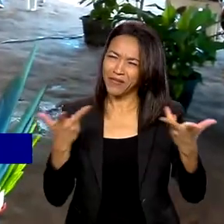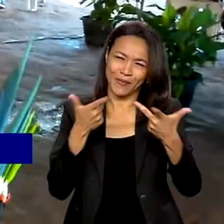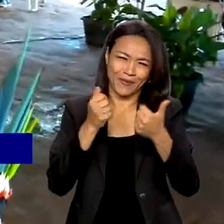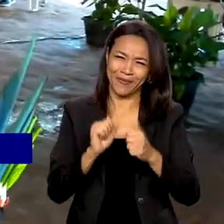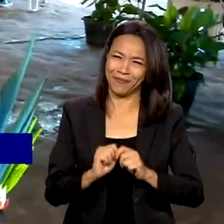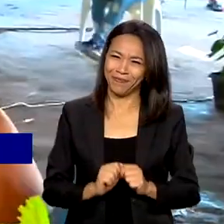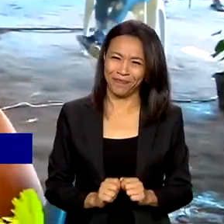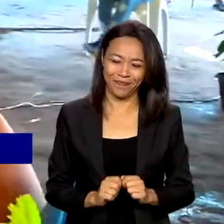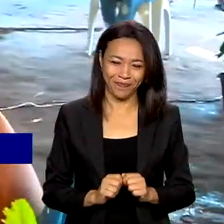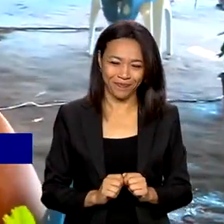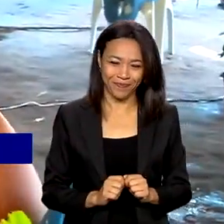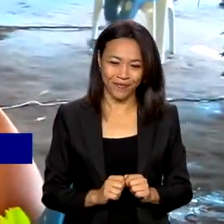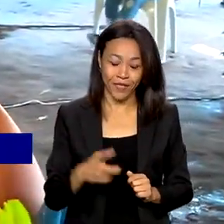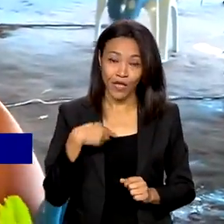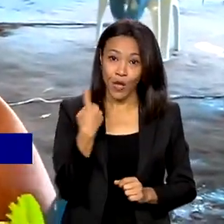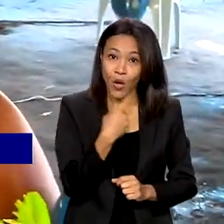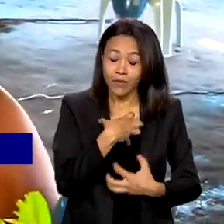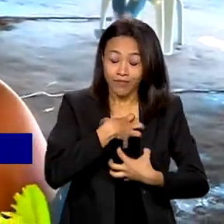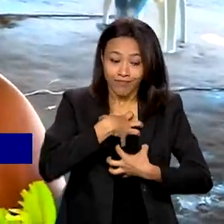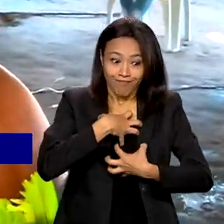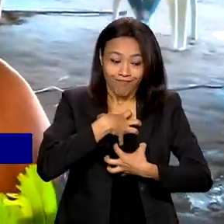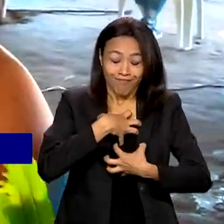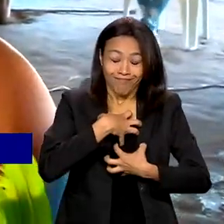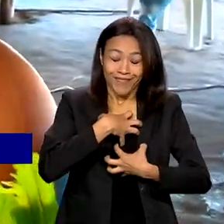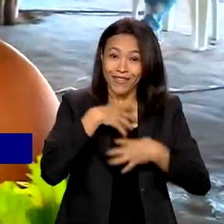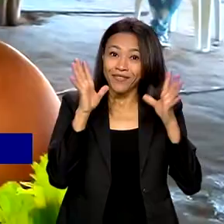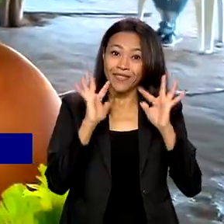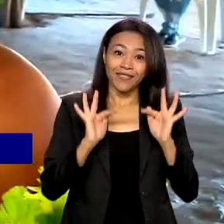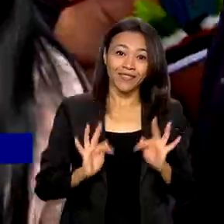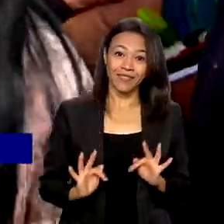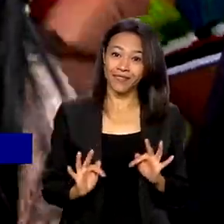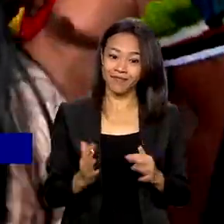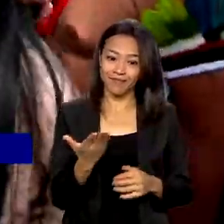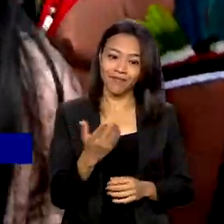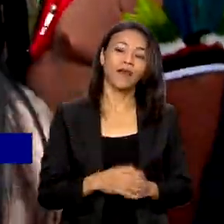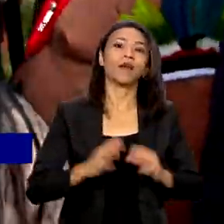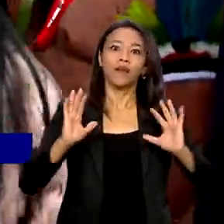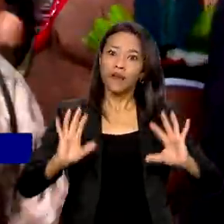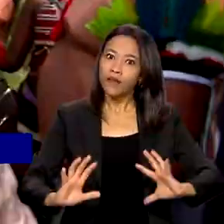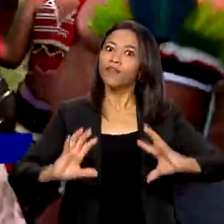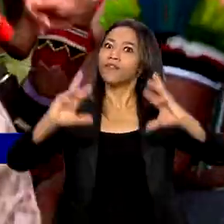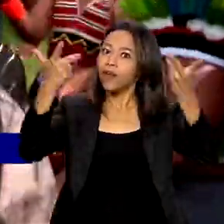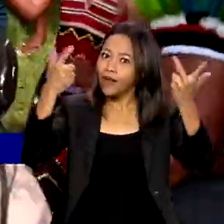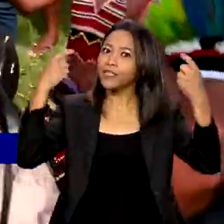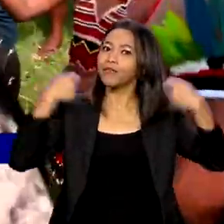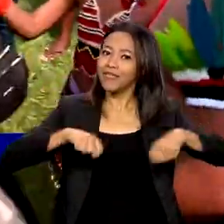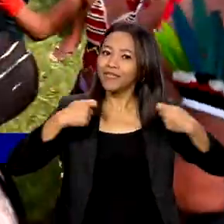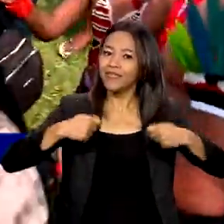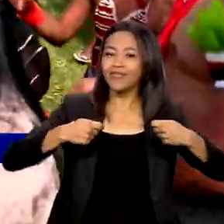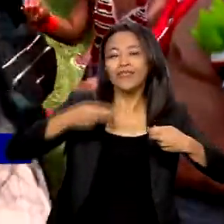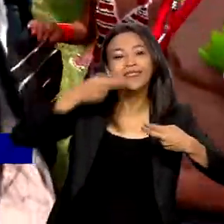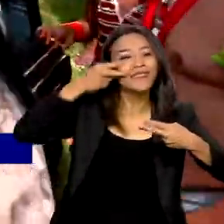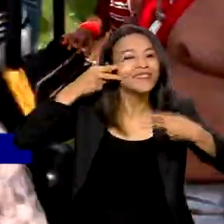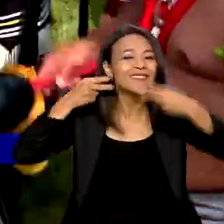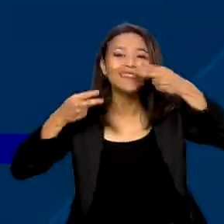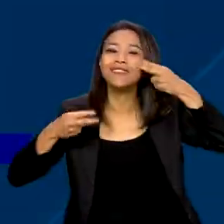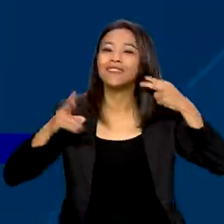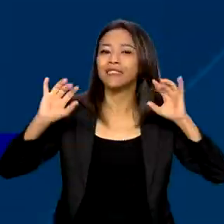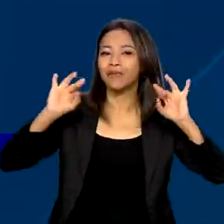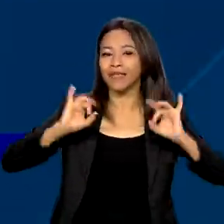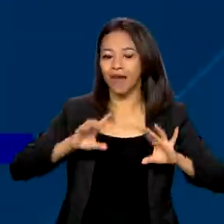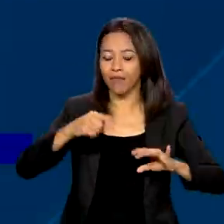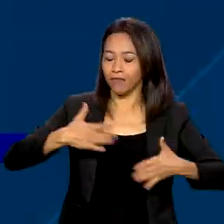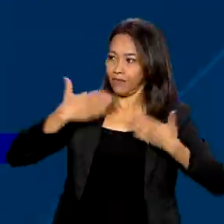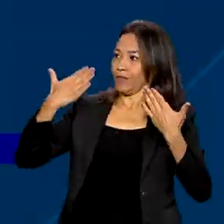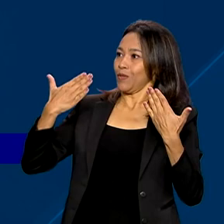maravilhoso. A gente fica feliz da vida. E festa exige pintura especial. Fui pega